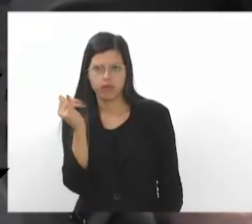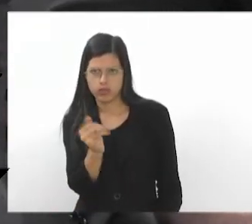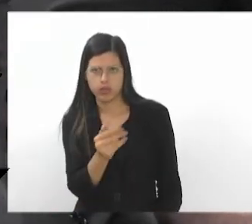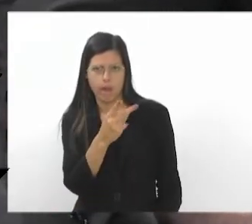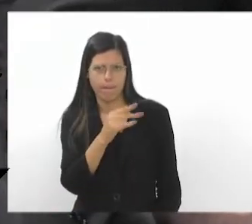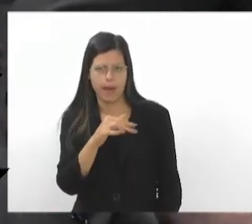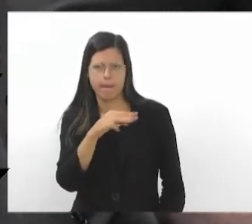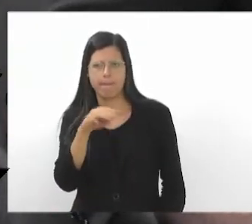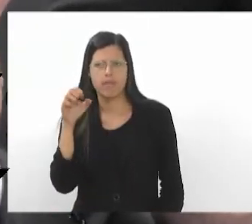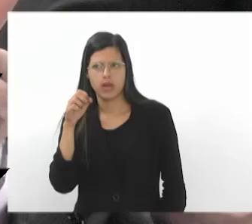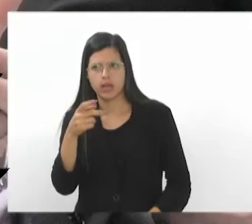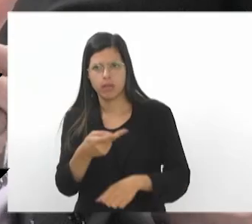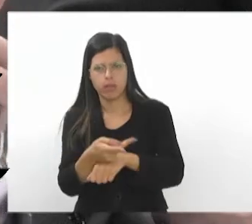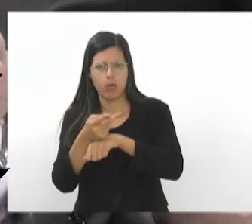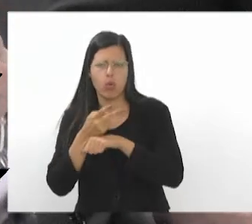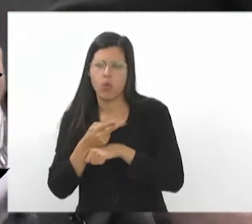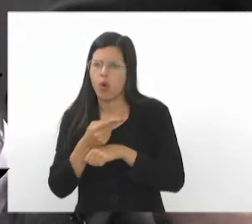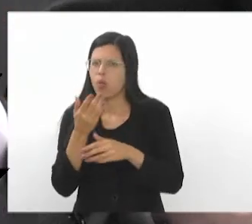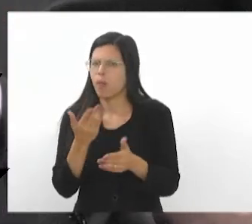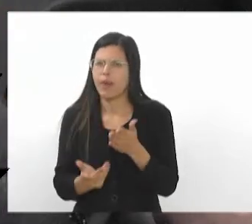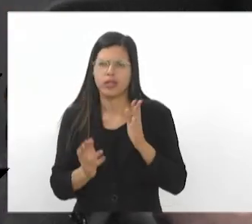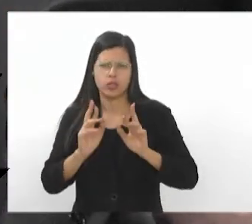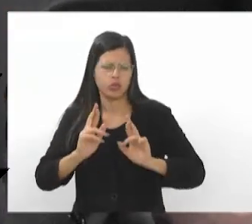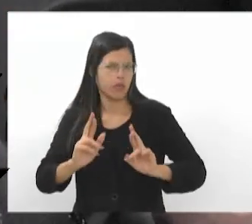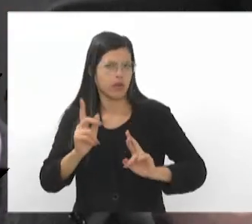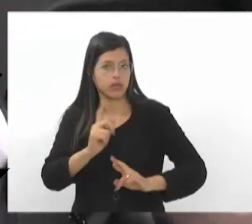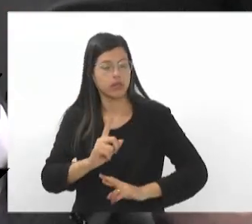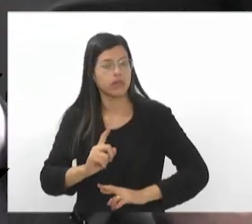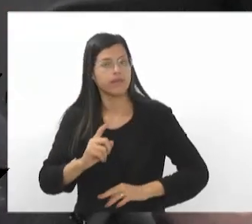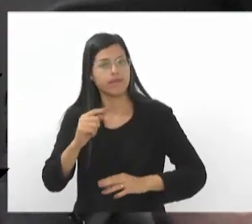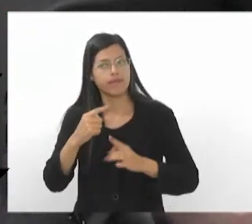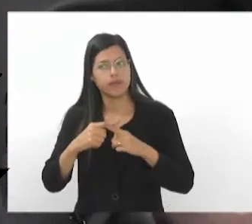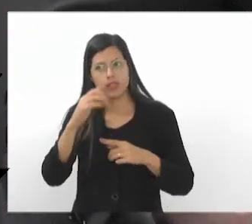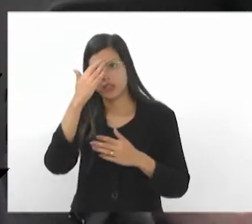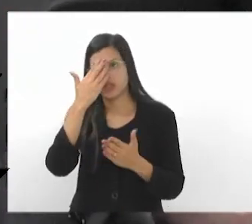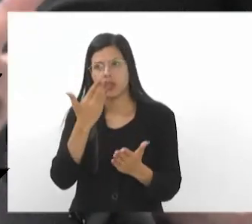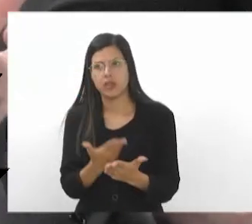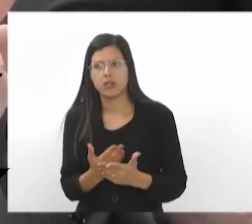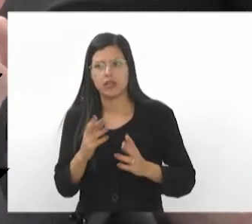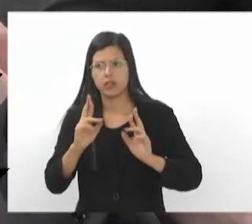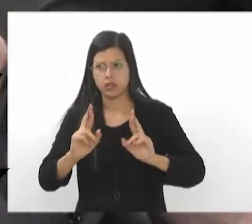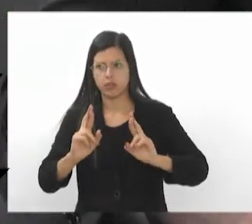me procura, não percam a esperança, porque a gente acredita que a esperança ela não